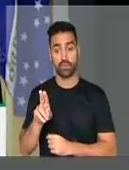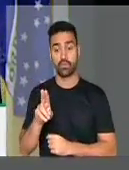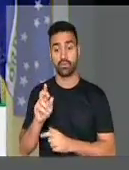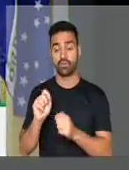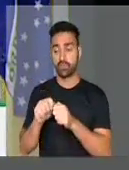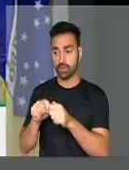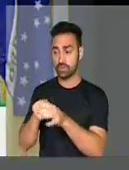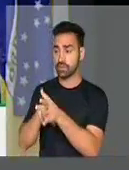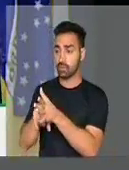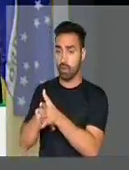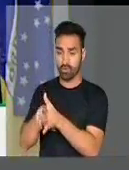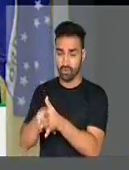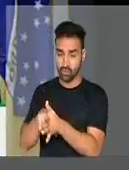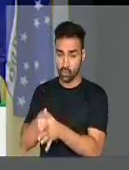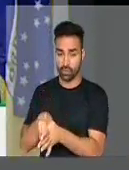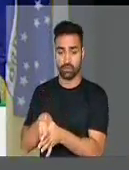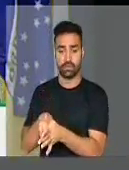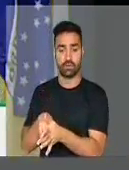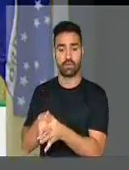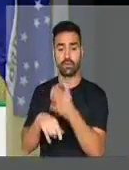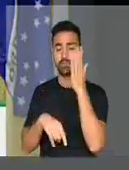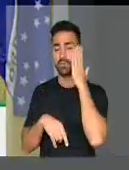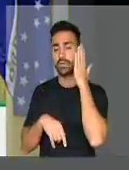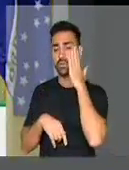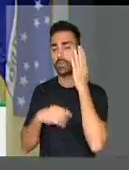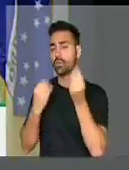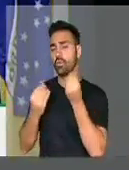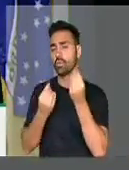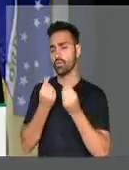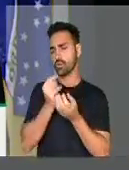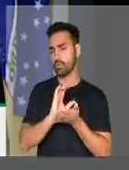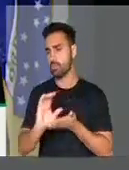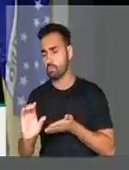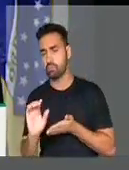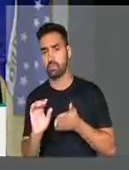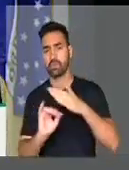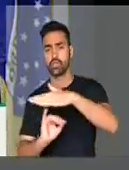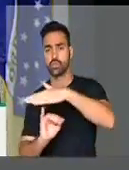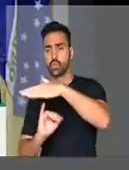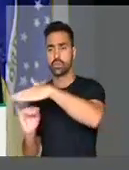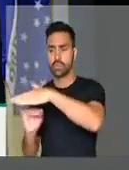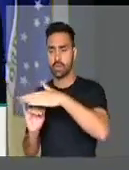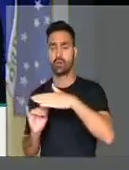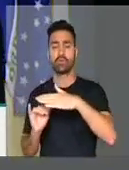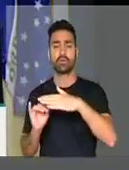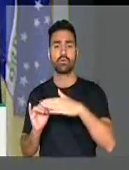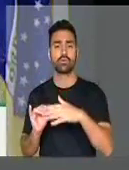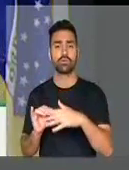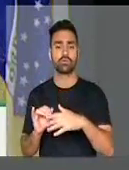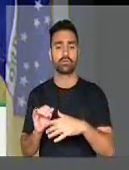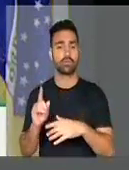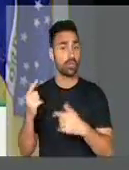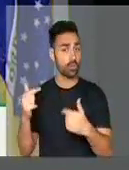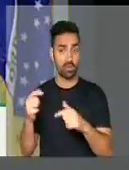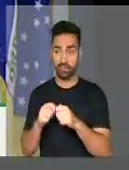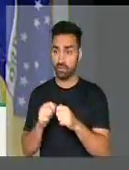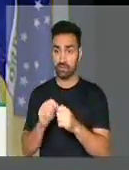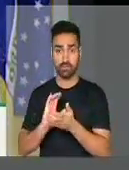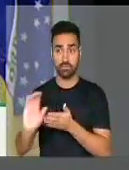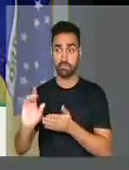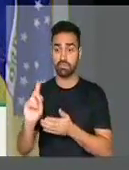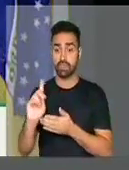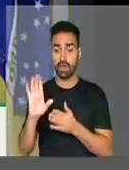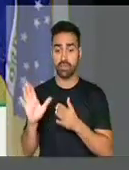faça uma auditoria com relação a esses repasses que não estão sendo feitos, que estão sendo desviados